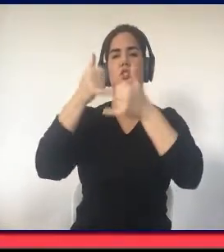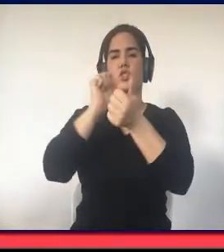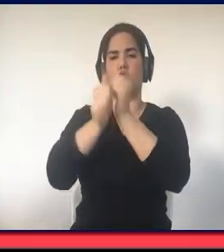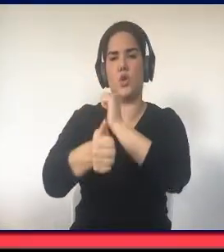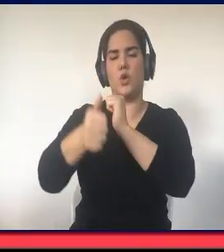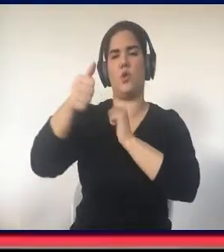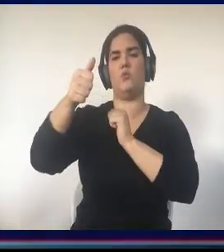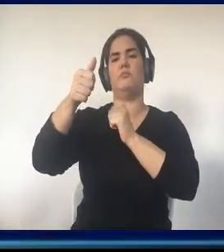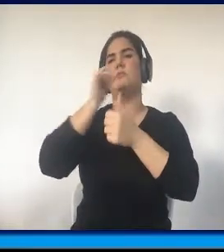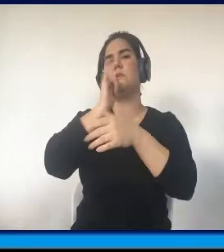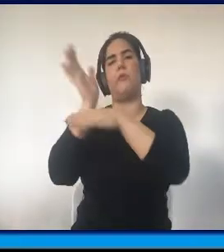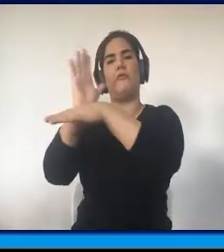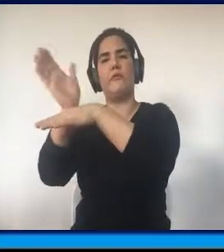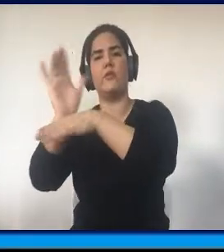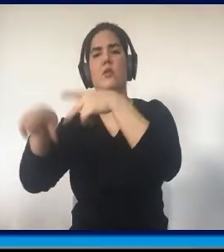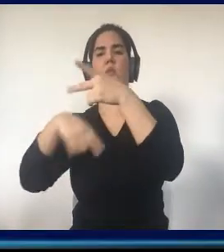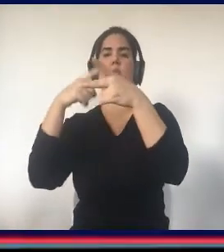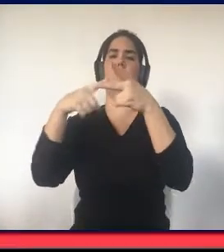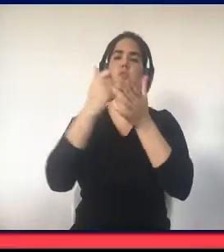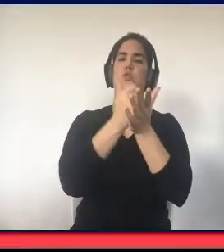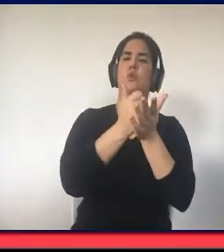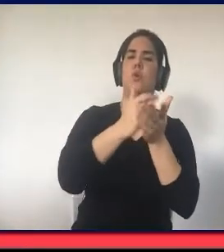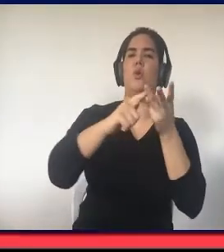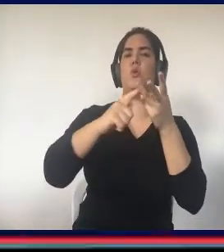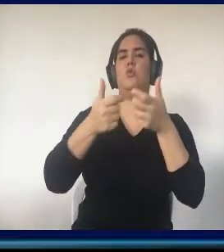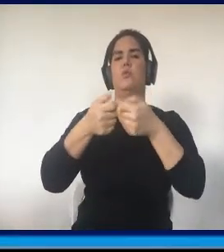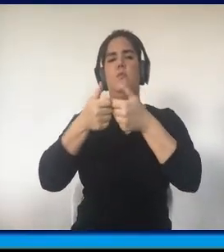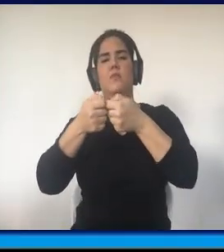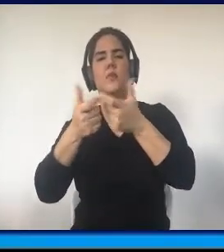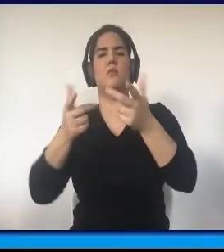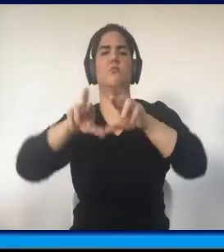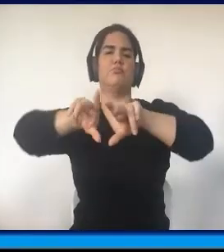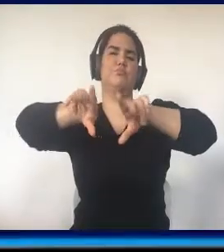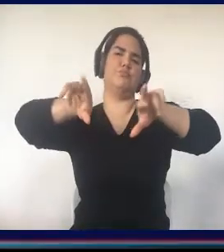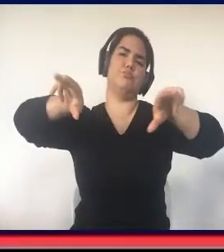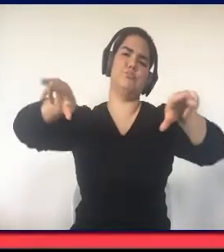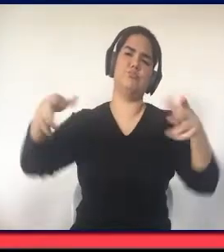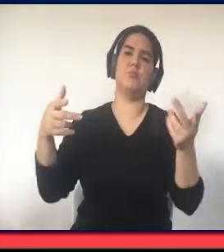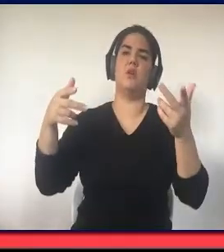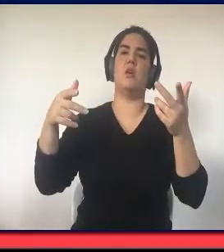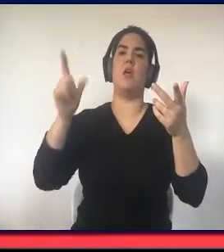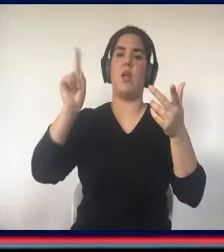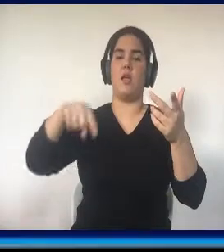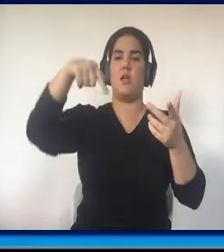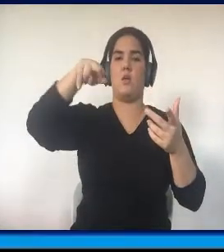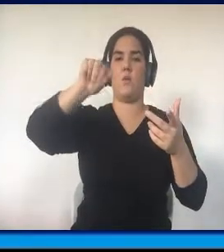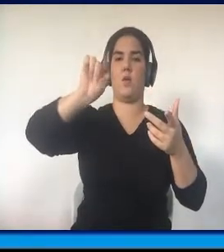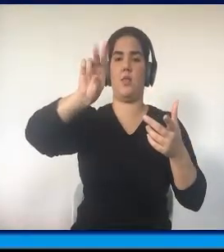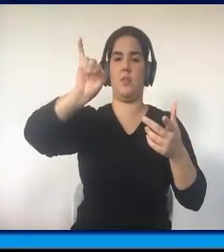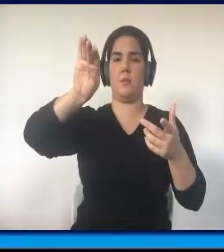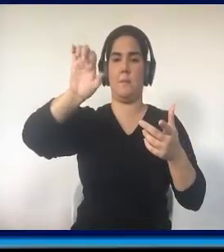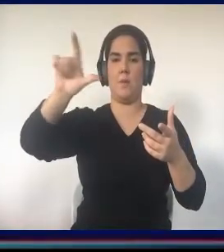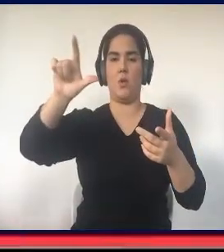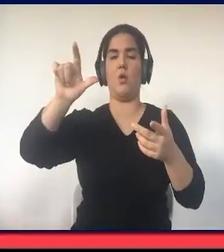pegou os jogos, ele levou o videogame, ele levou o livro, e aí ele fez o quadribol na prática. Então